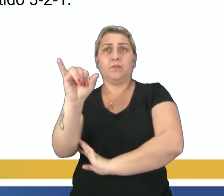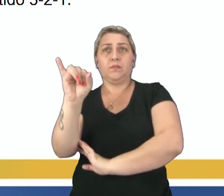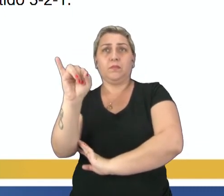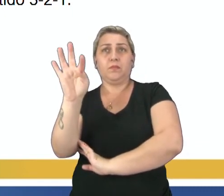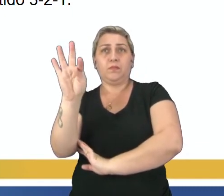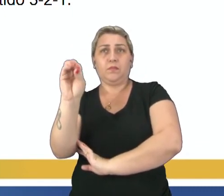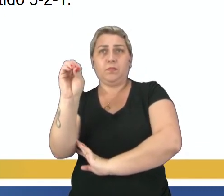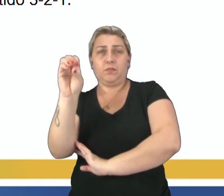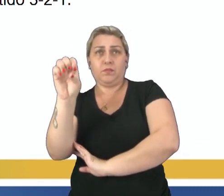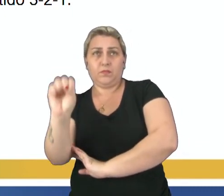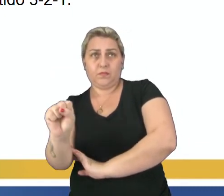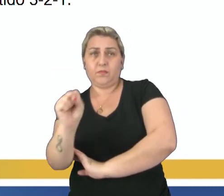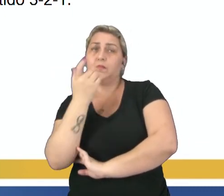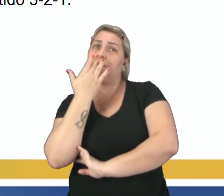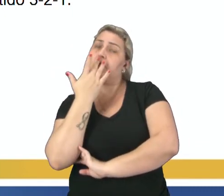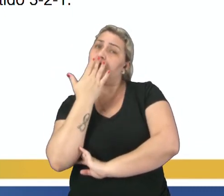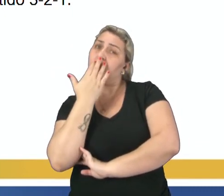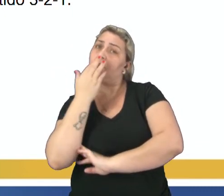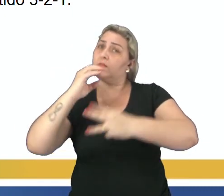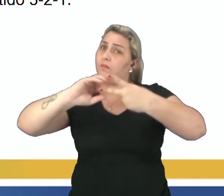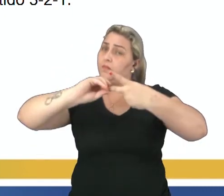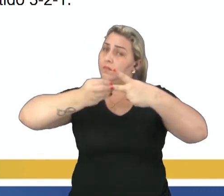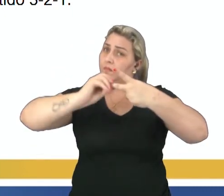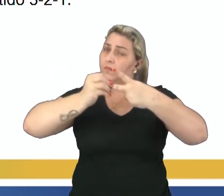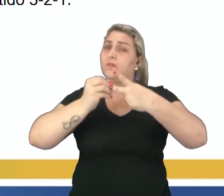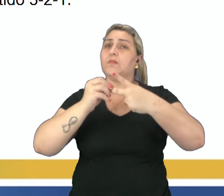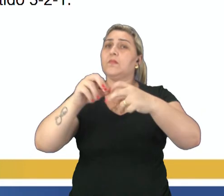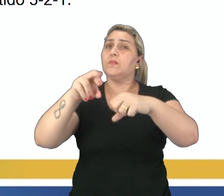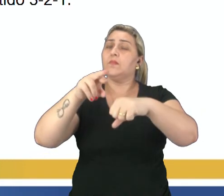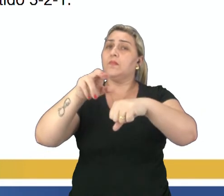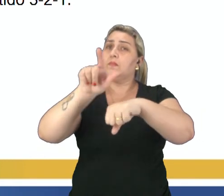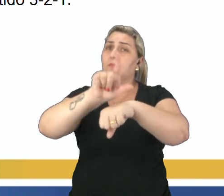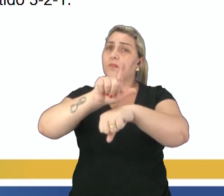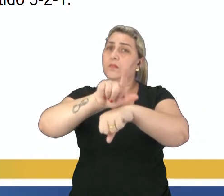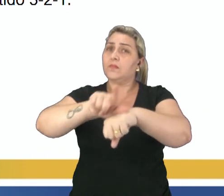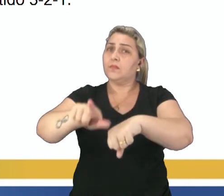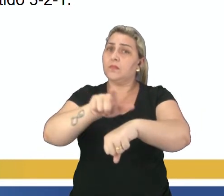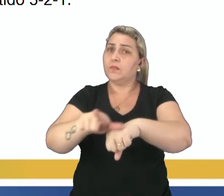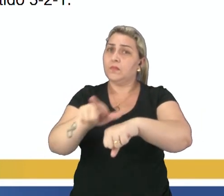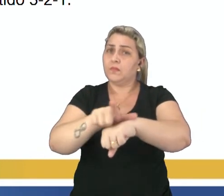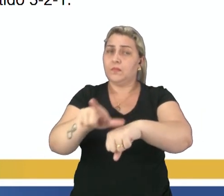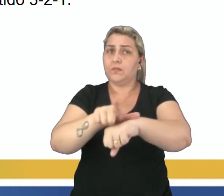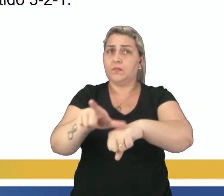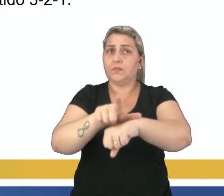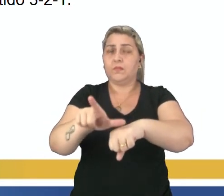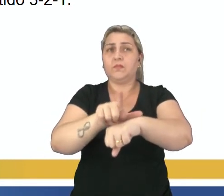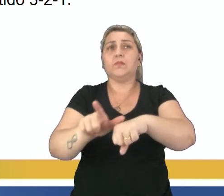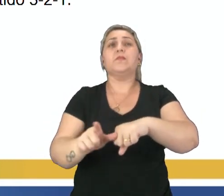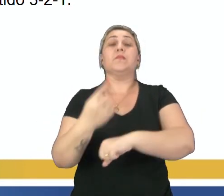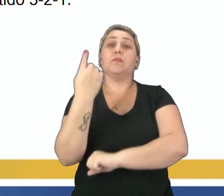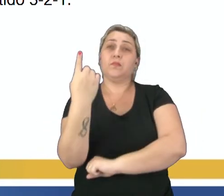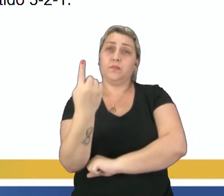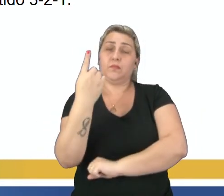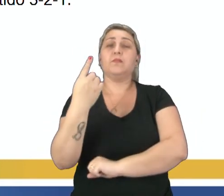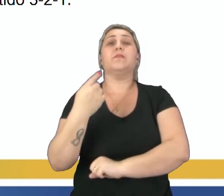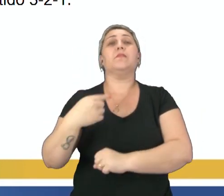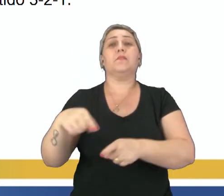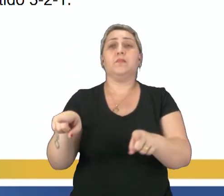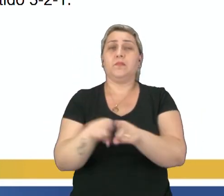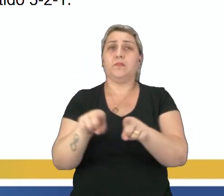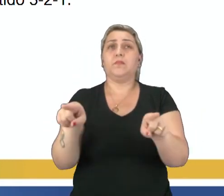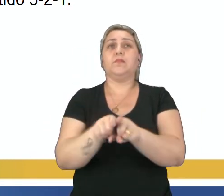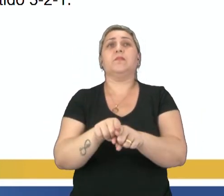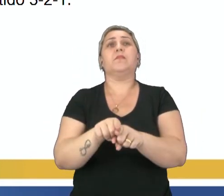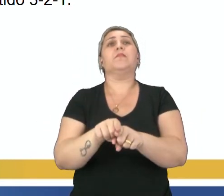mesmo de acordo com as constatações. E por último, nós temos aí na sexta questão. Observe a estrutura do neurônio abaixo e